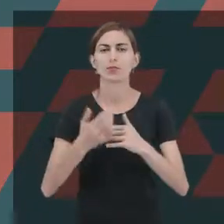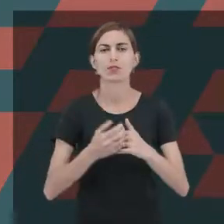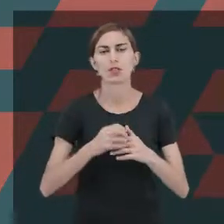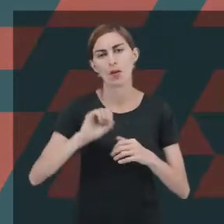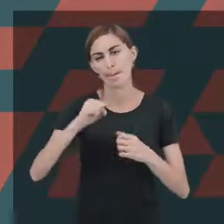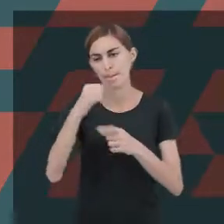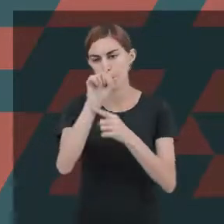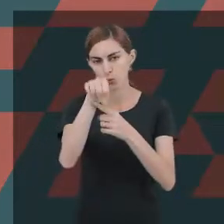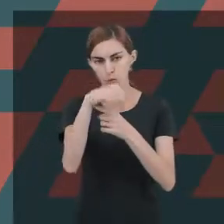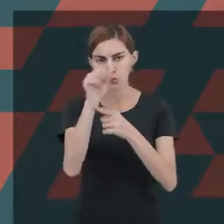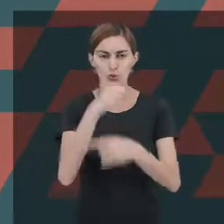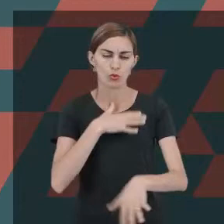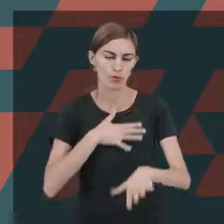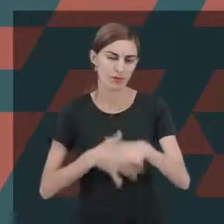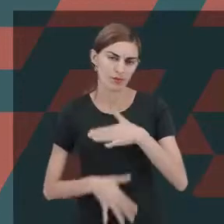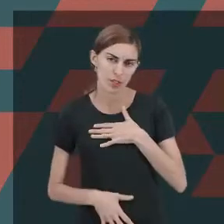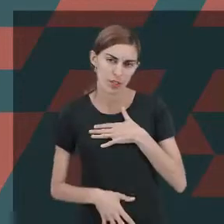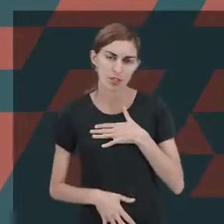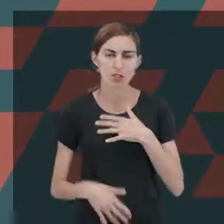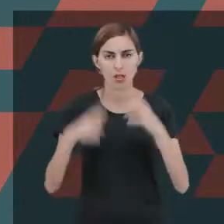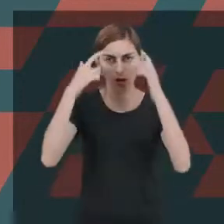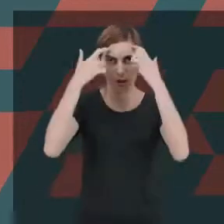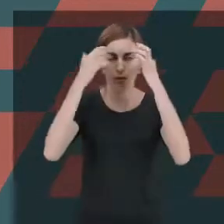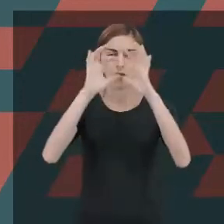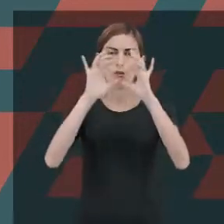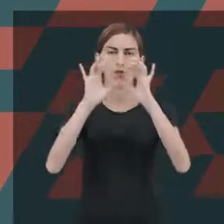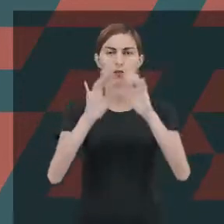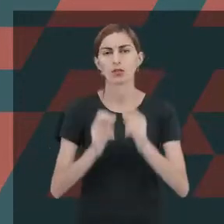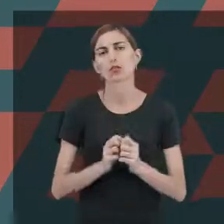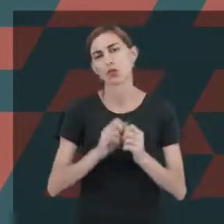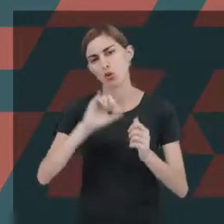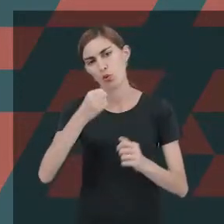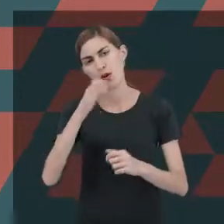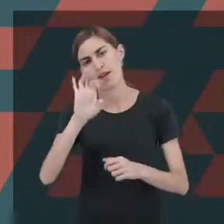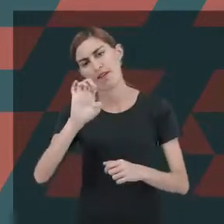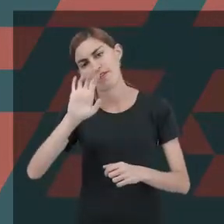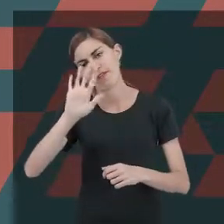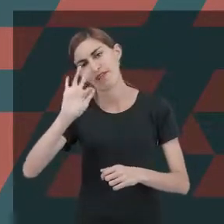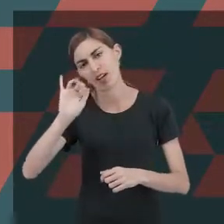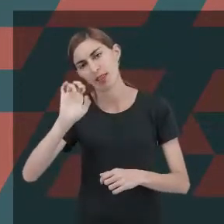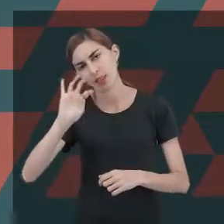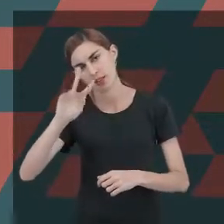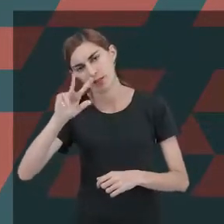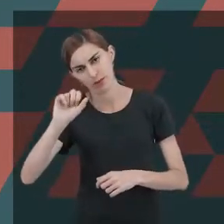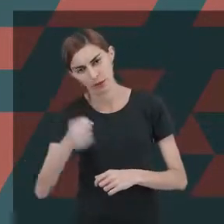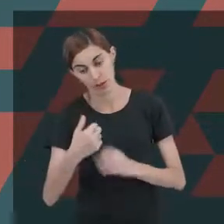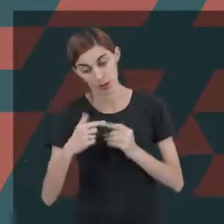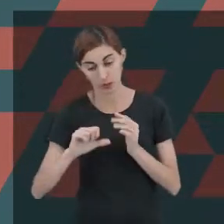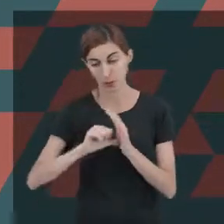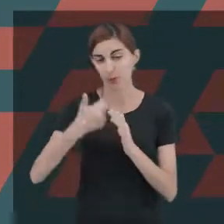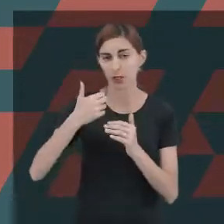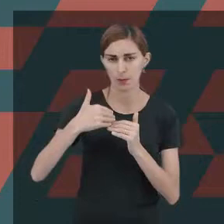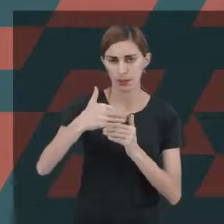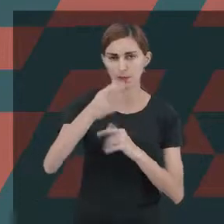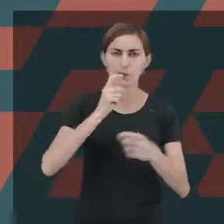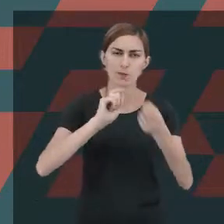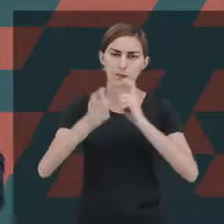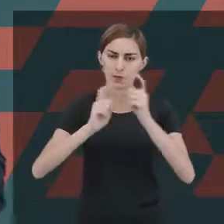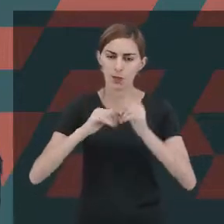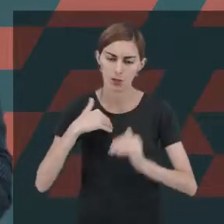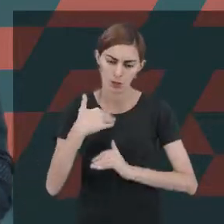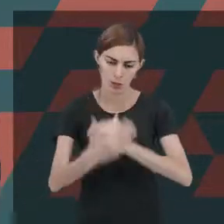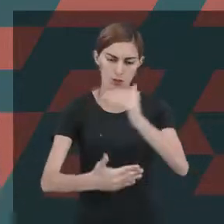elas motoras, físicas, cognitivas ou afetivas. Foram a partir dessas primeiras indagações